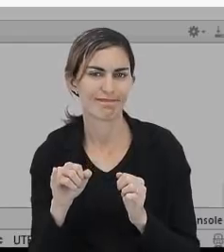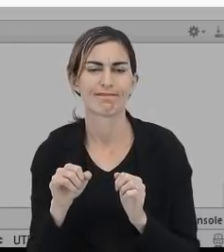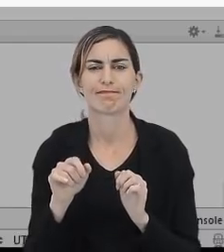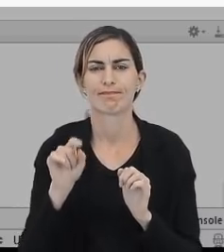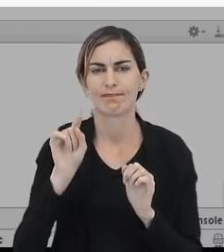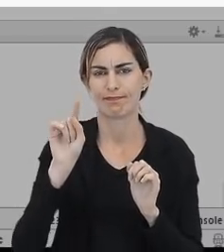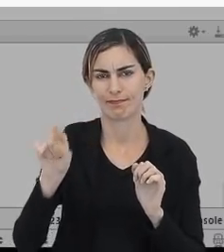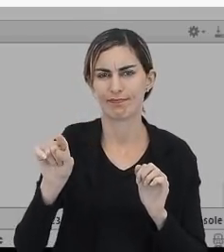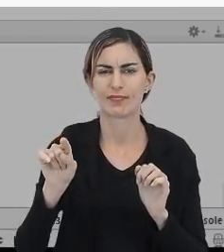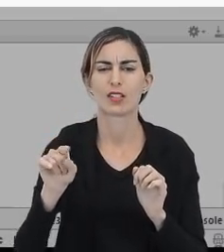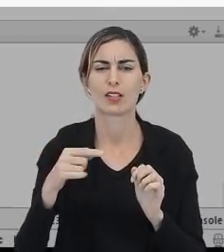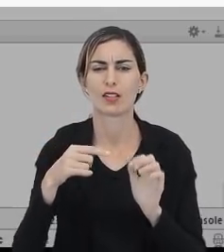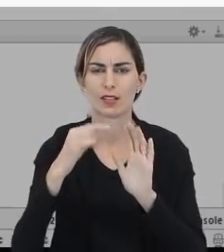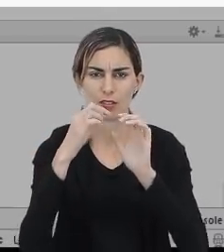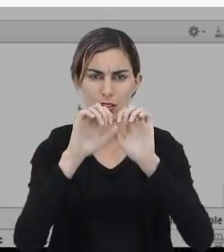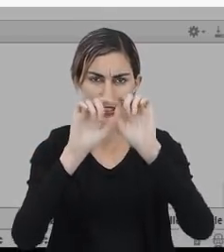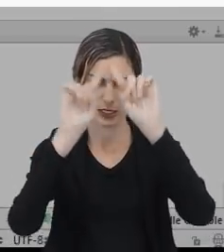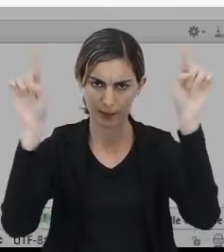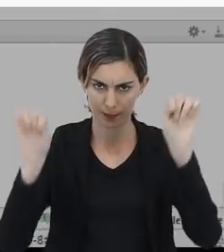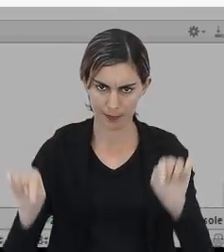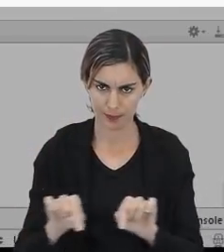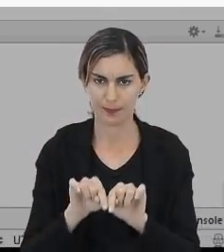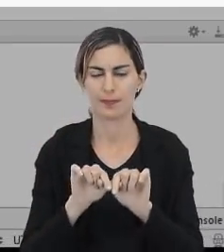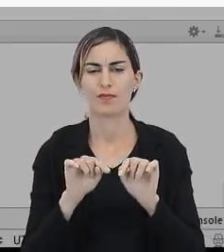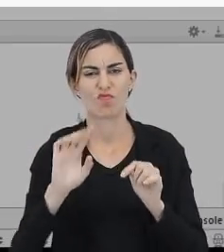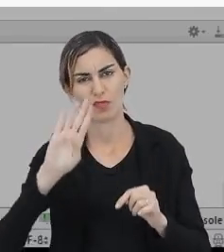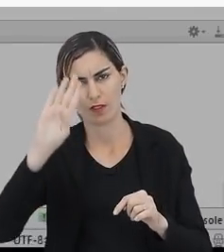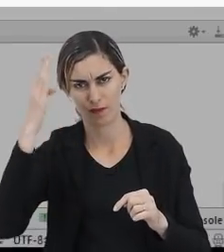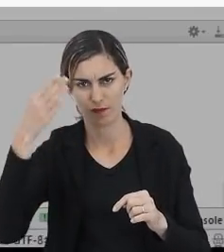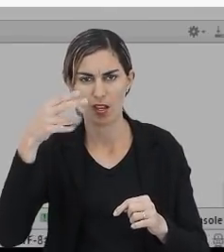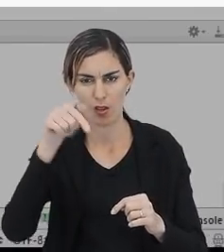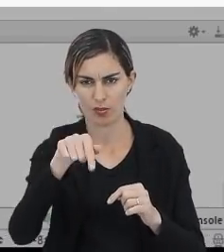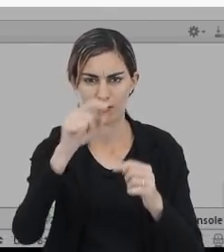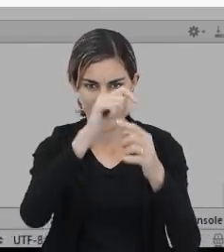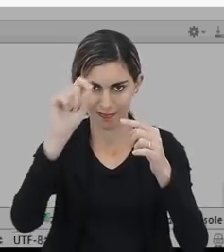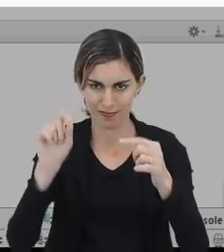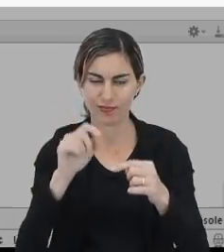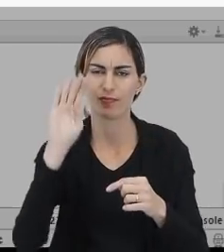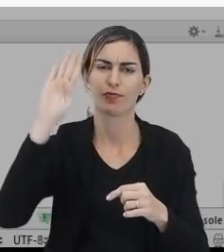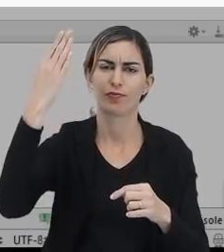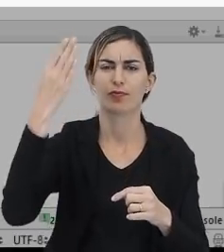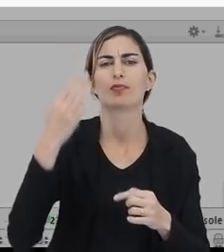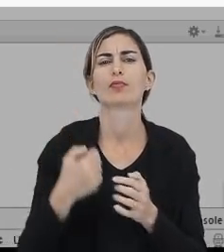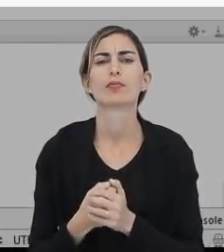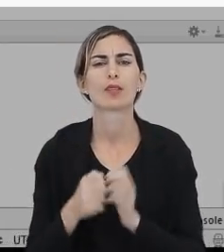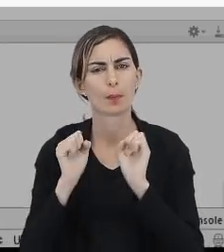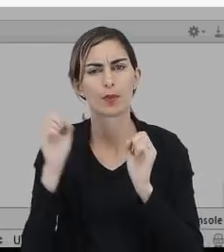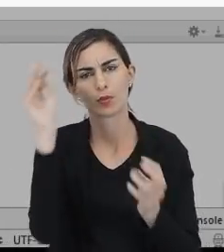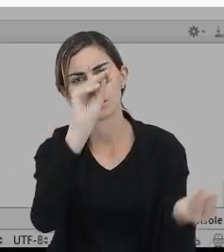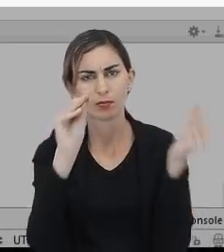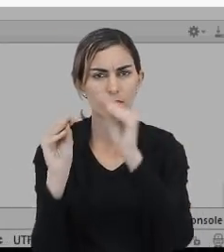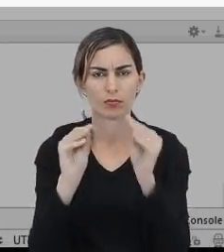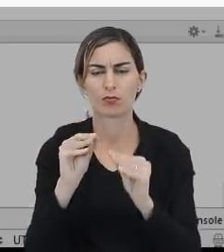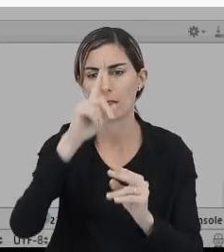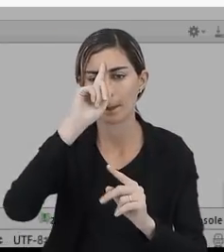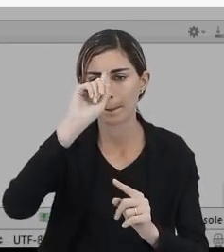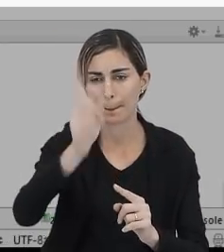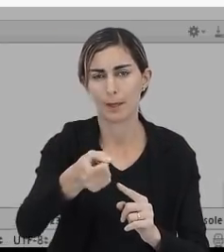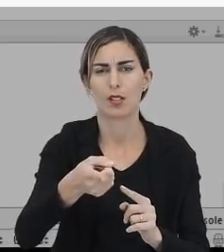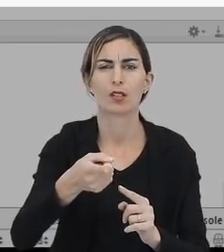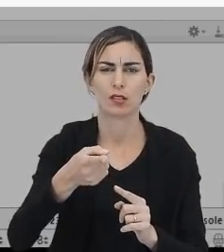não, se o resultado da expressão for falso, então podemos colocar o